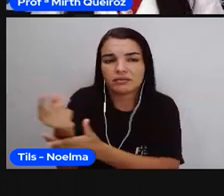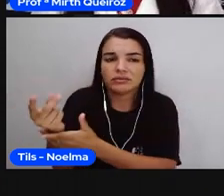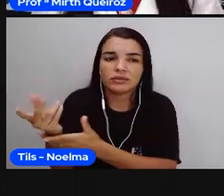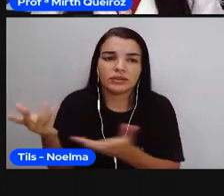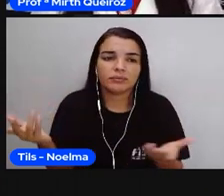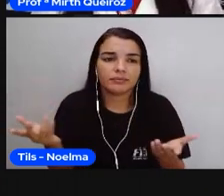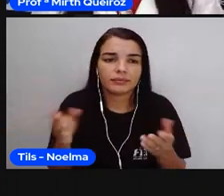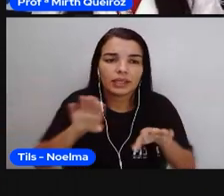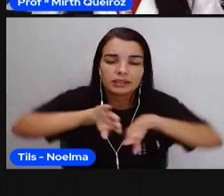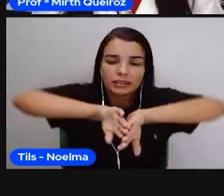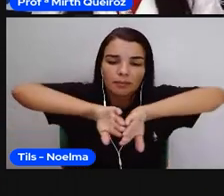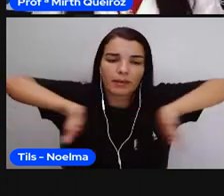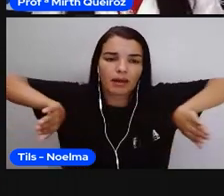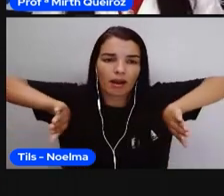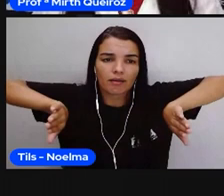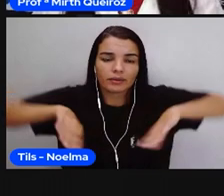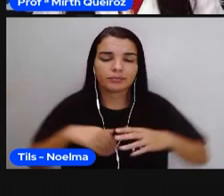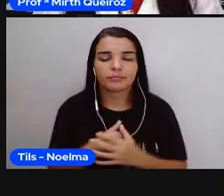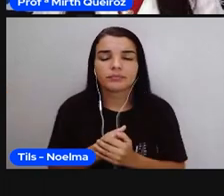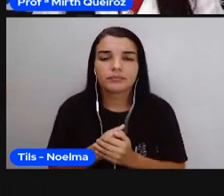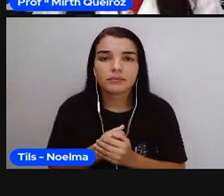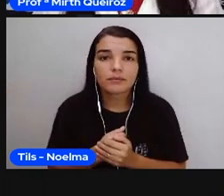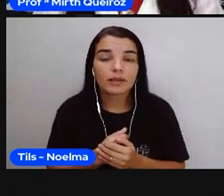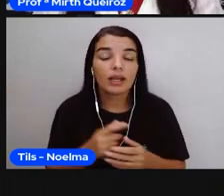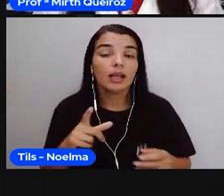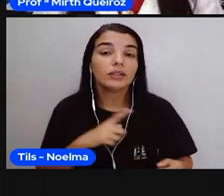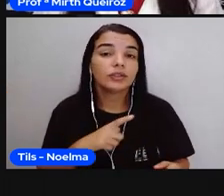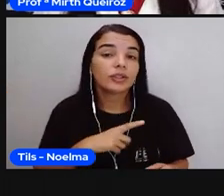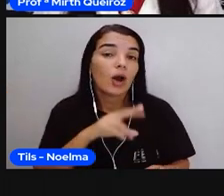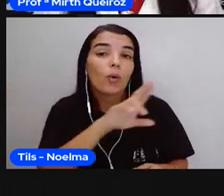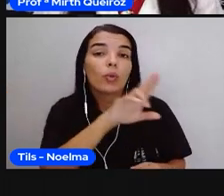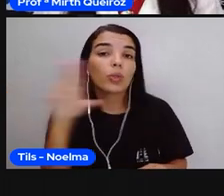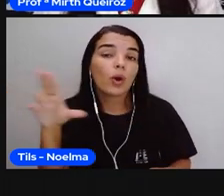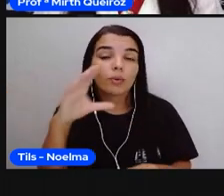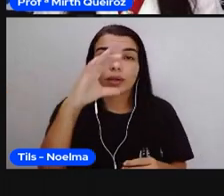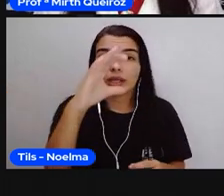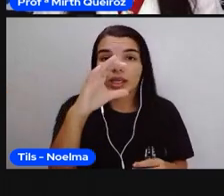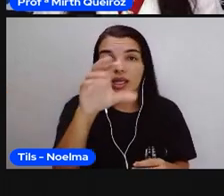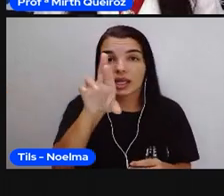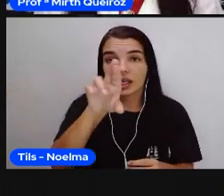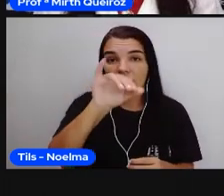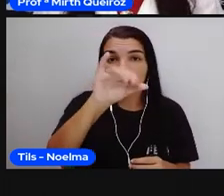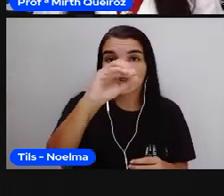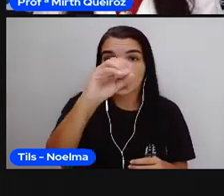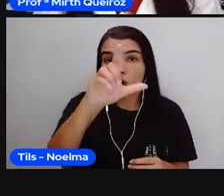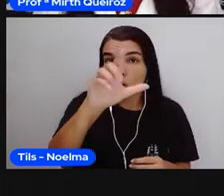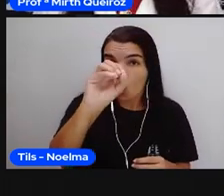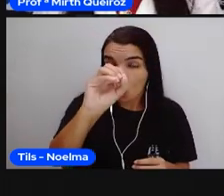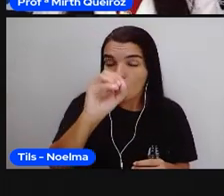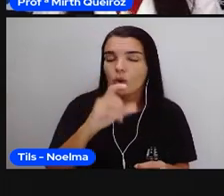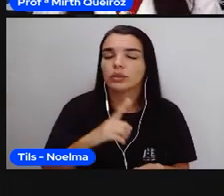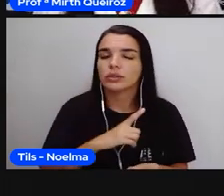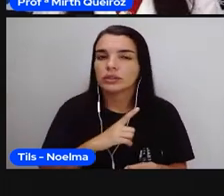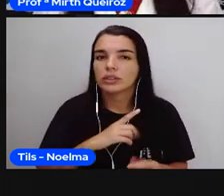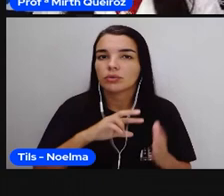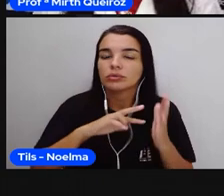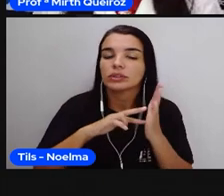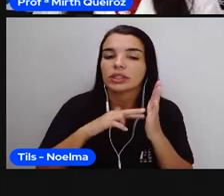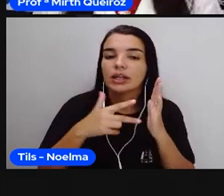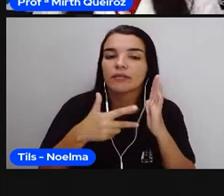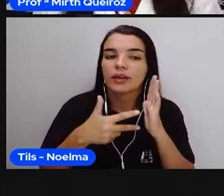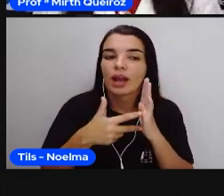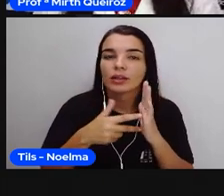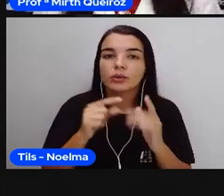Chamava-se de crioulo toda criança escrava que nascia na América, né? Nascia aqui, traziam-se